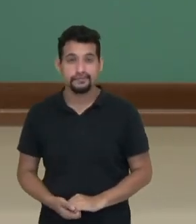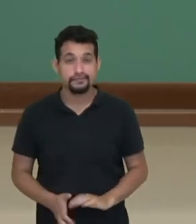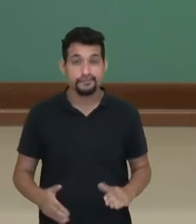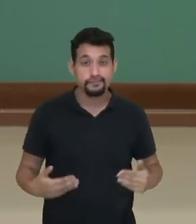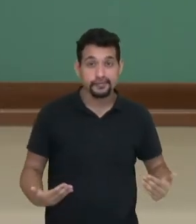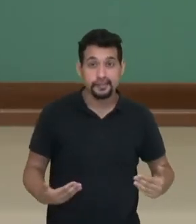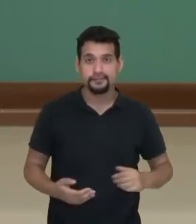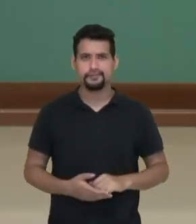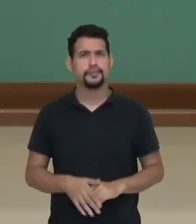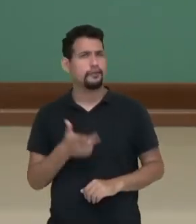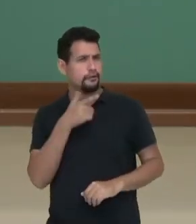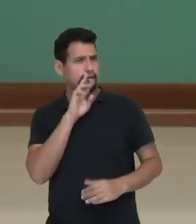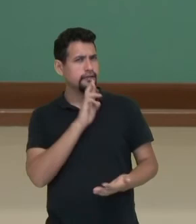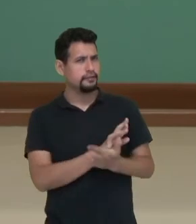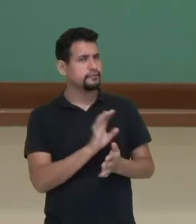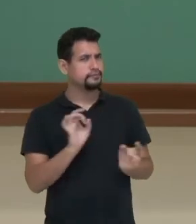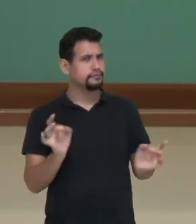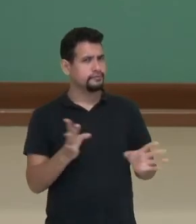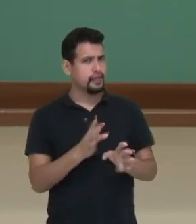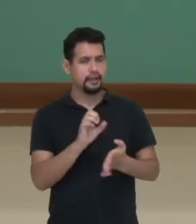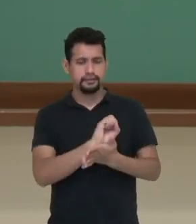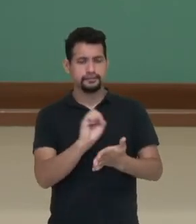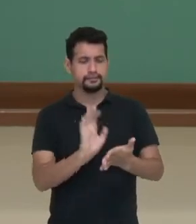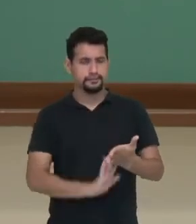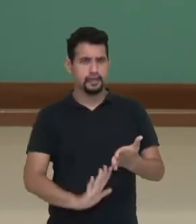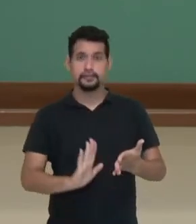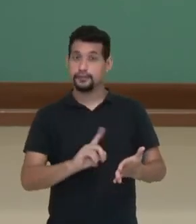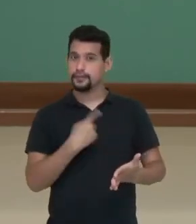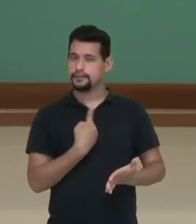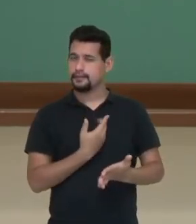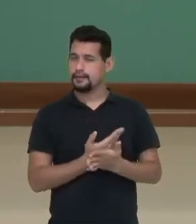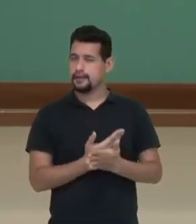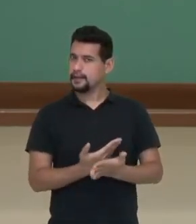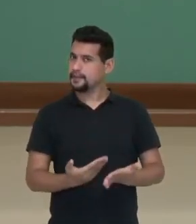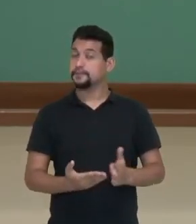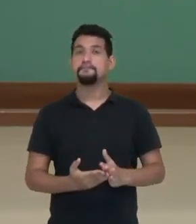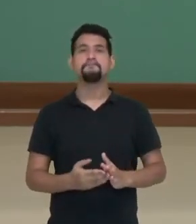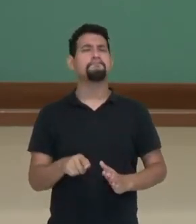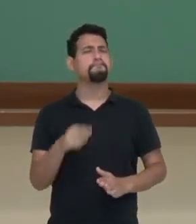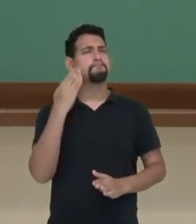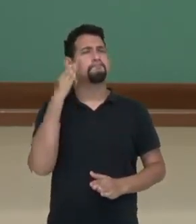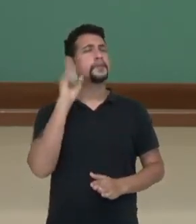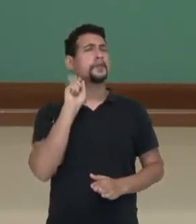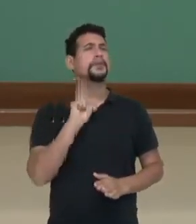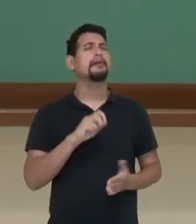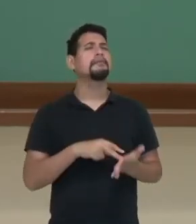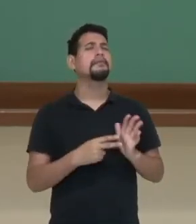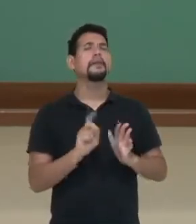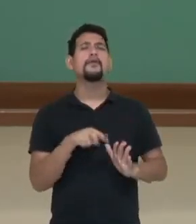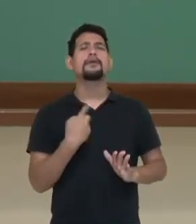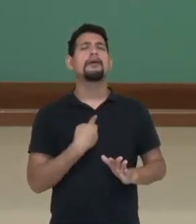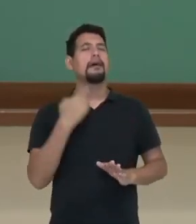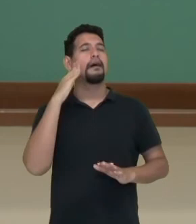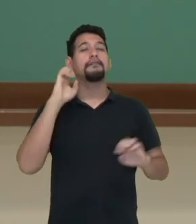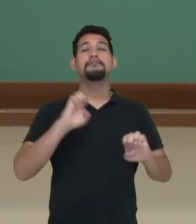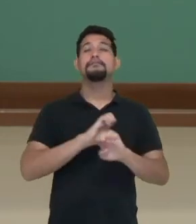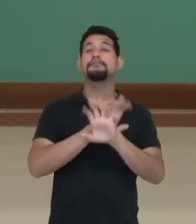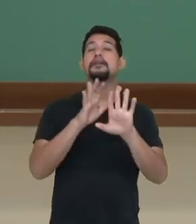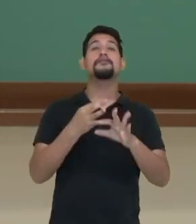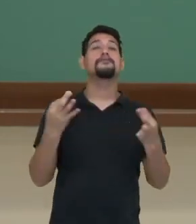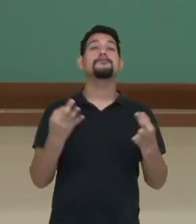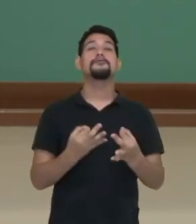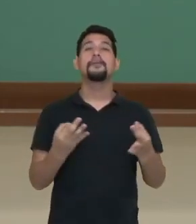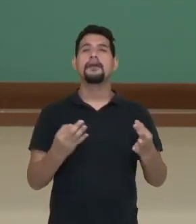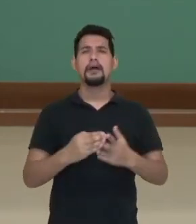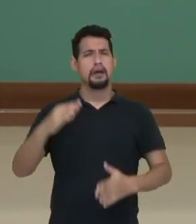Então, alunos, conseguiram responder mais essa atividade da nossa aula de hoje? Eu perguntei para vocês, o que podemos concluir sobre a presença